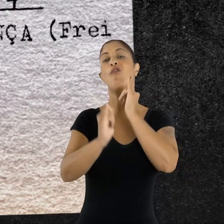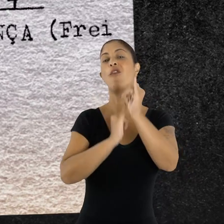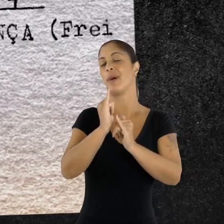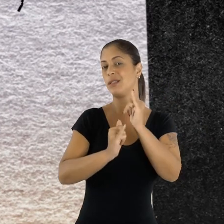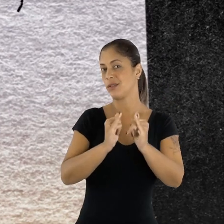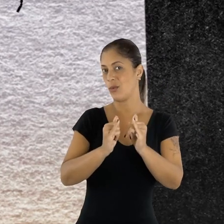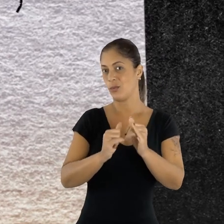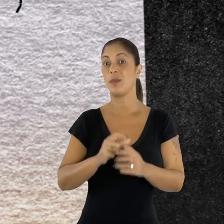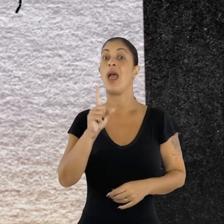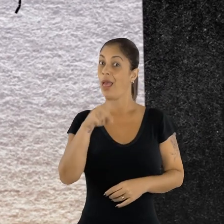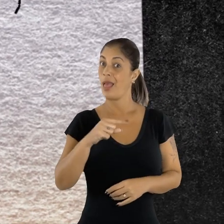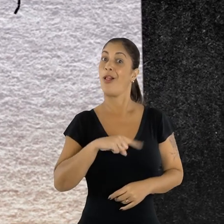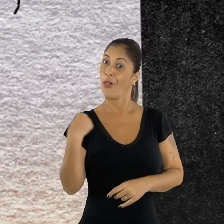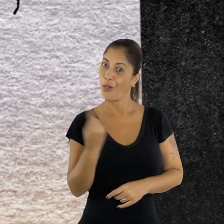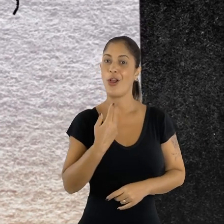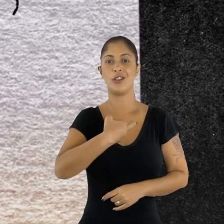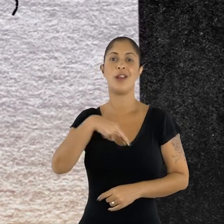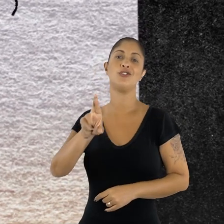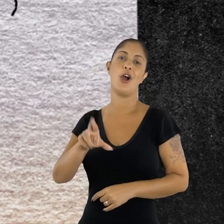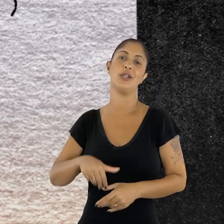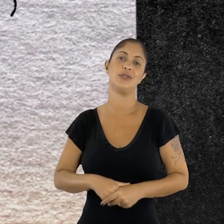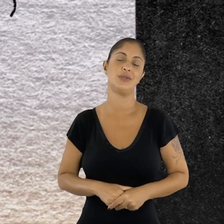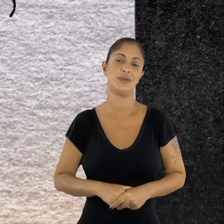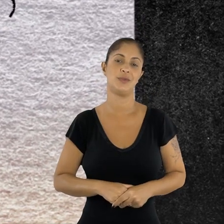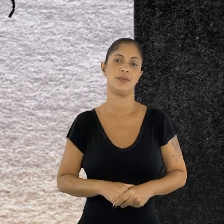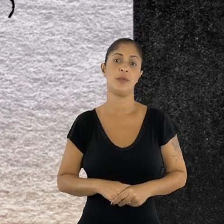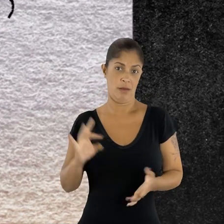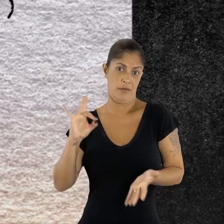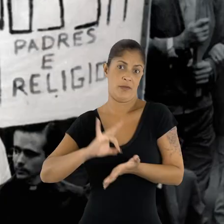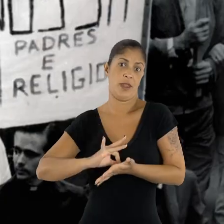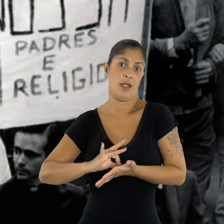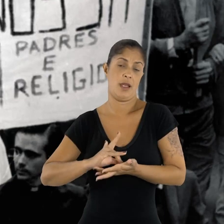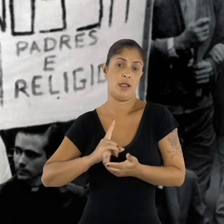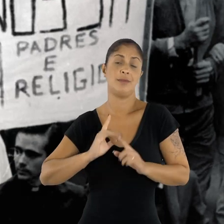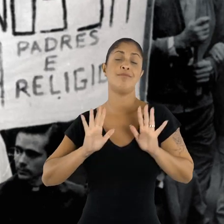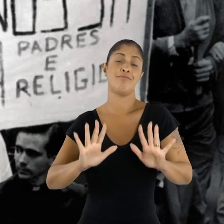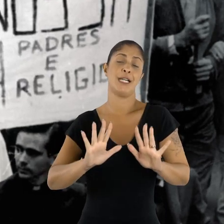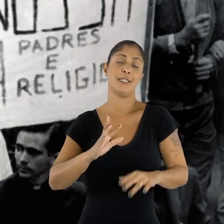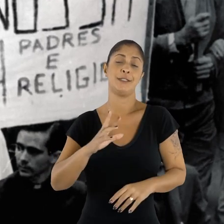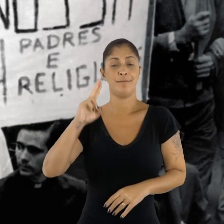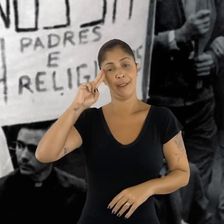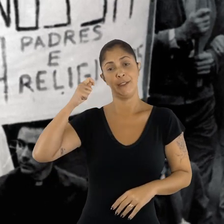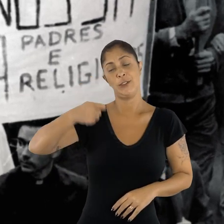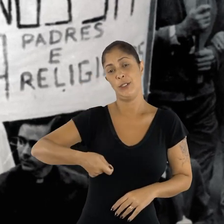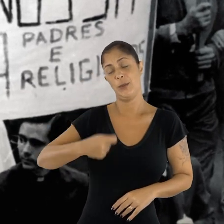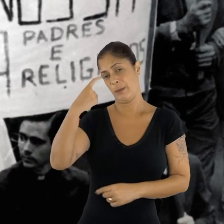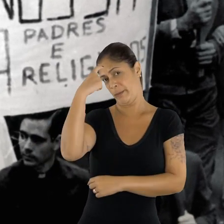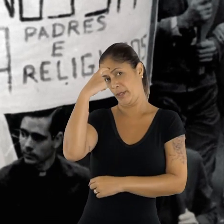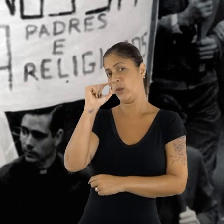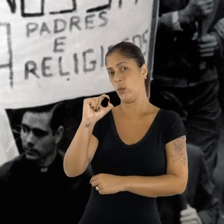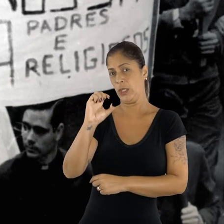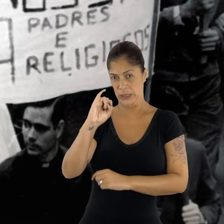as informações eram nós religiosos. Era verdade. Só que a ditadura